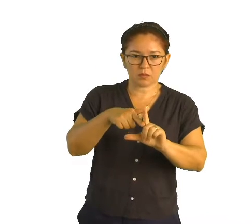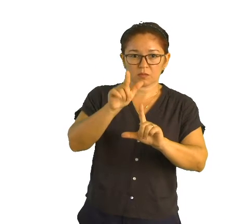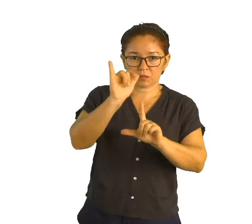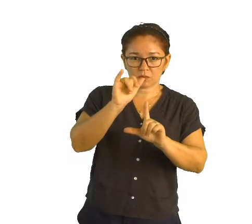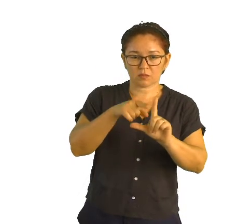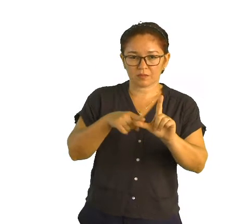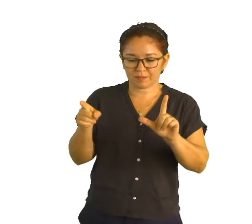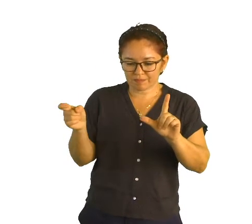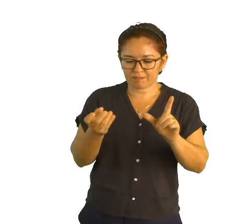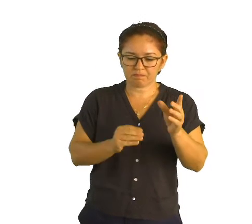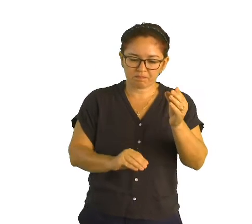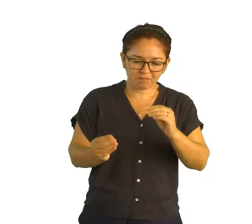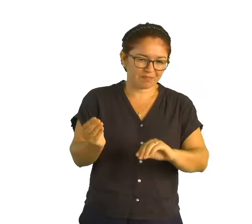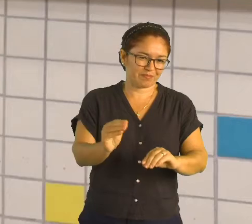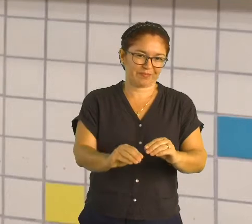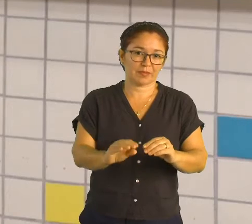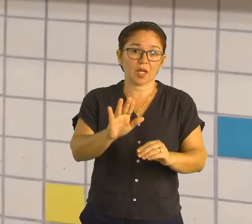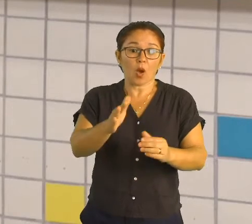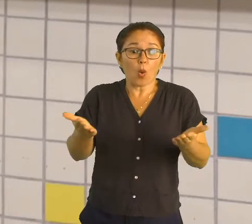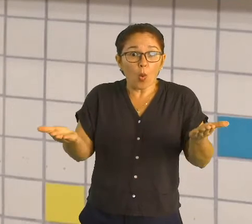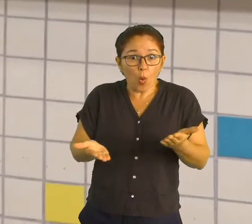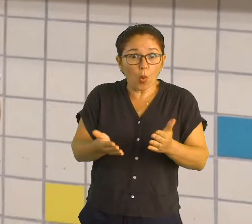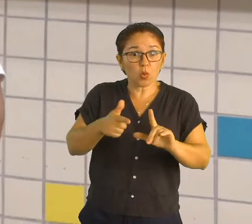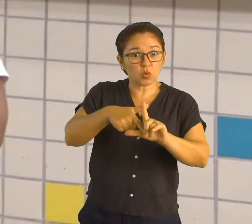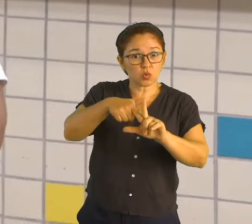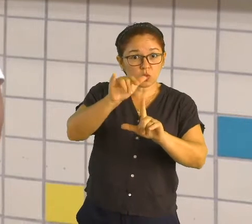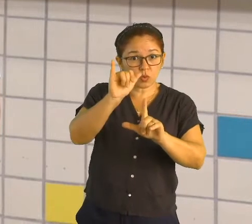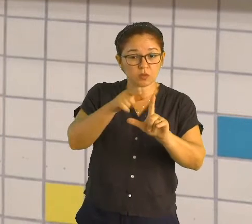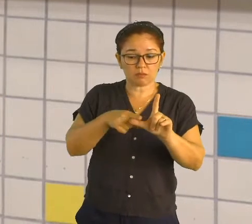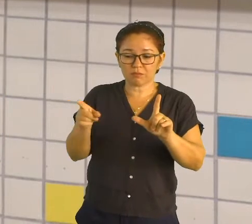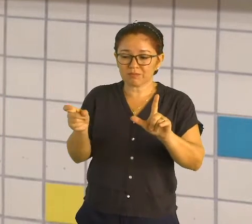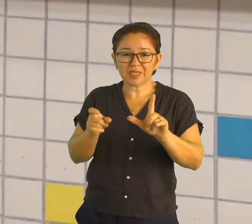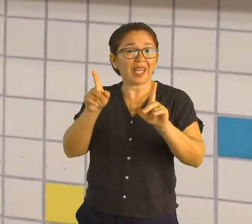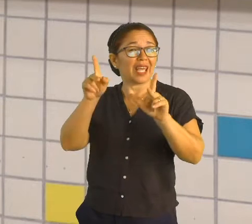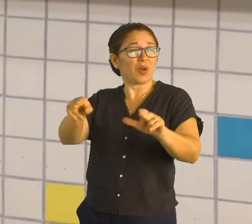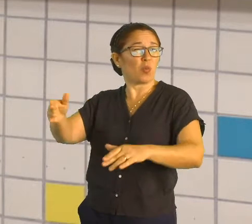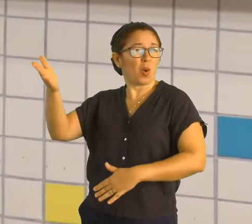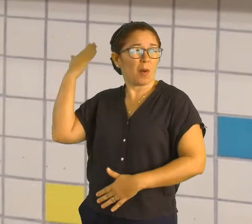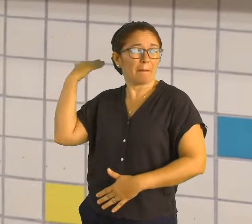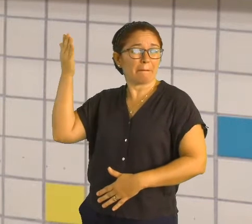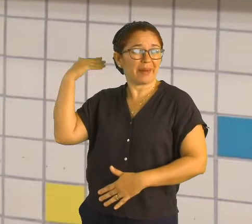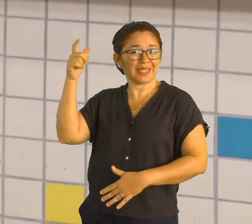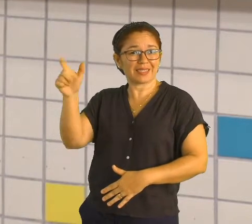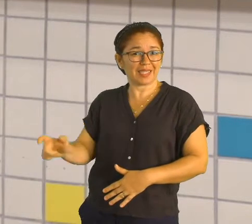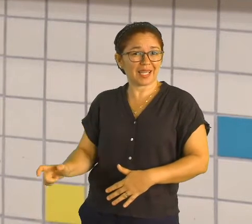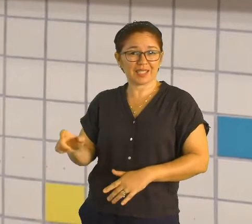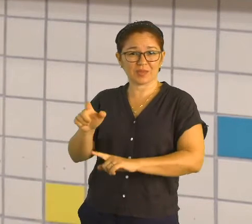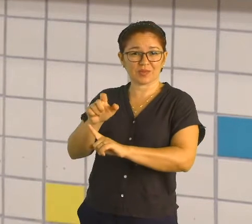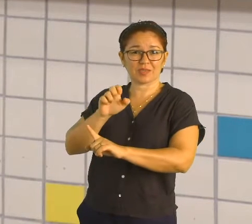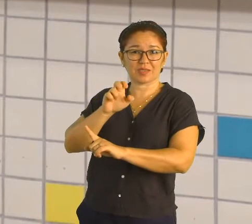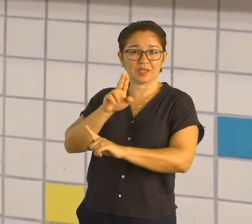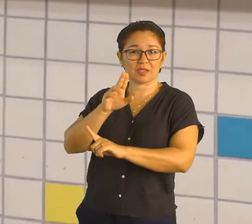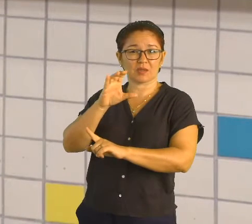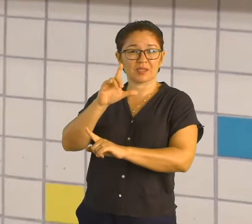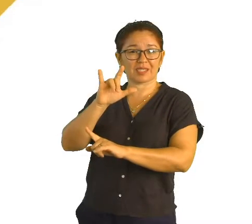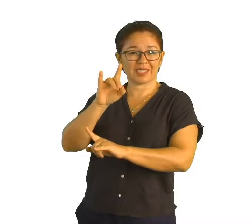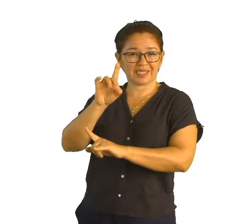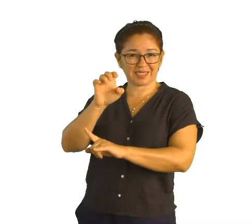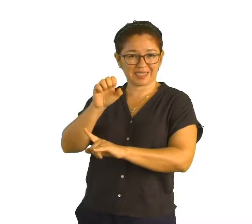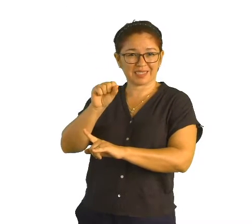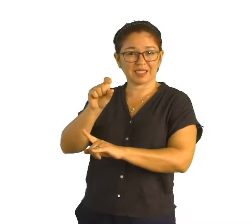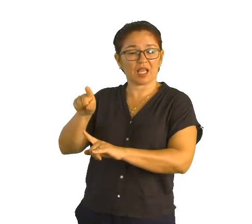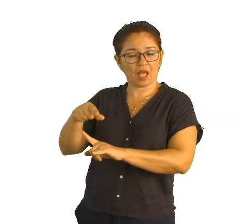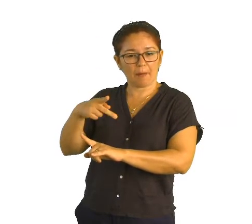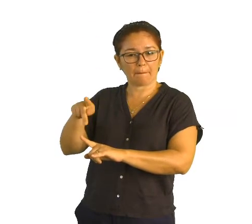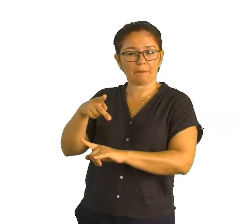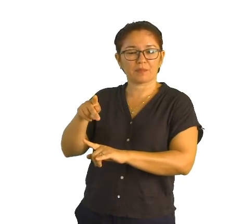mesma de Euclides. Você sabe o que é ter uma ideia intuitiva? Sabe?